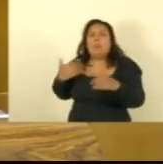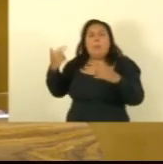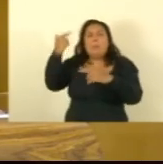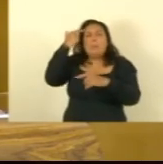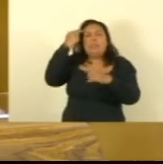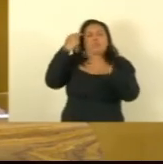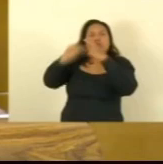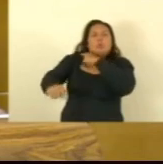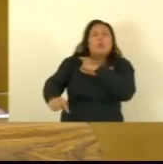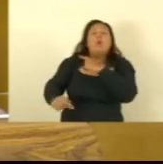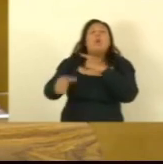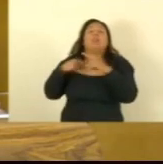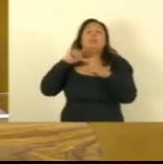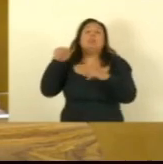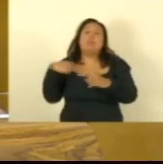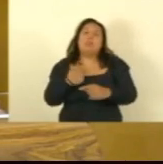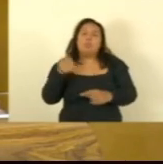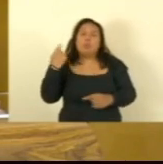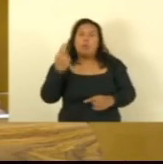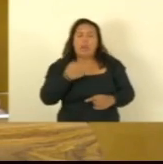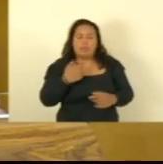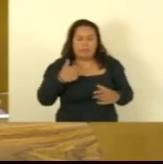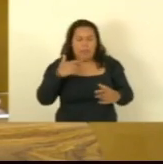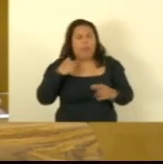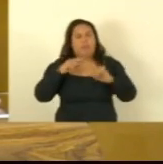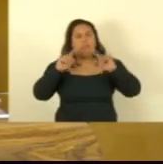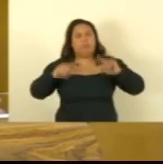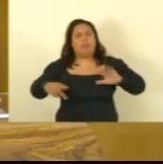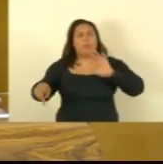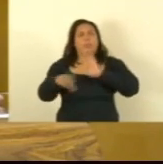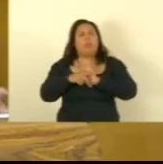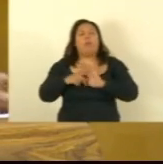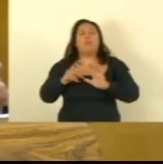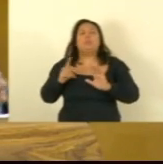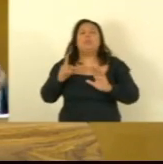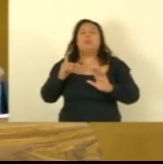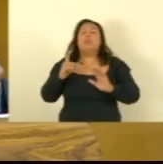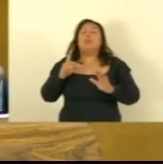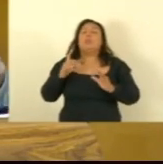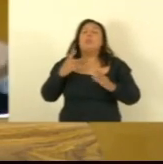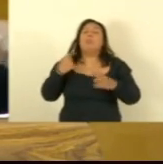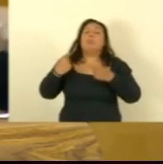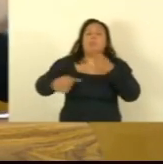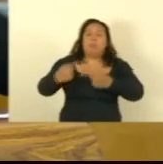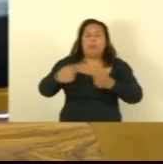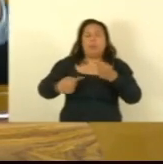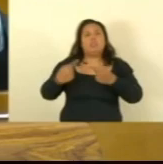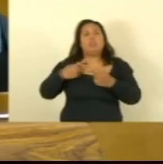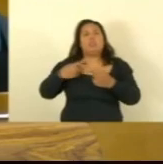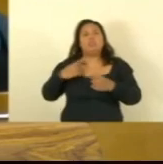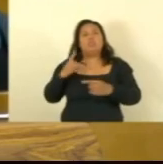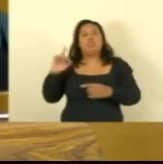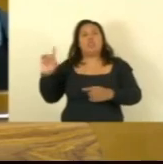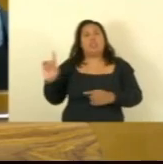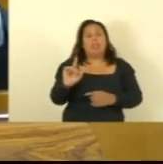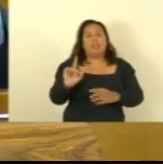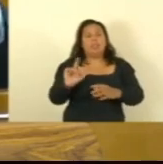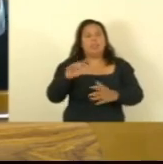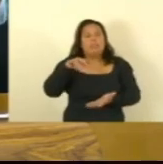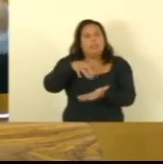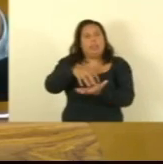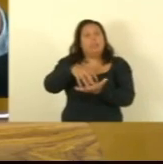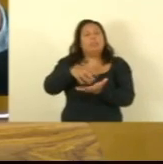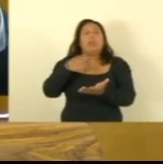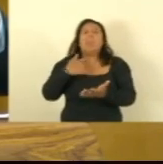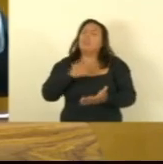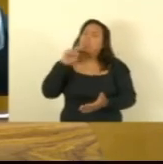nós que fazemos, e eu sou um agente público de centro-direita, que valorizamos o diálogo e acreditamos